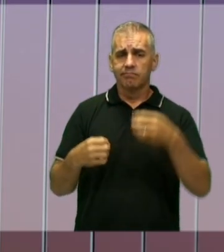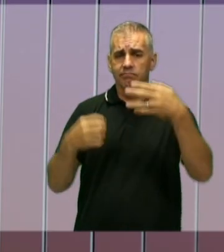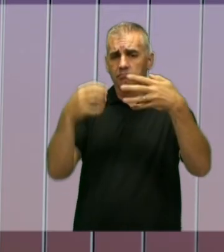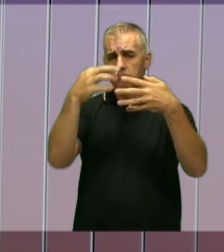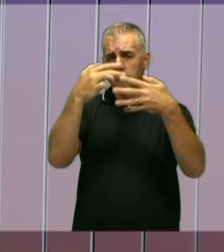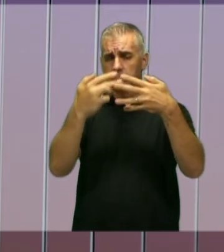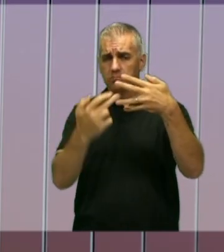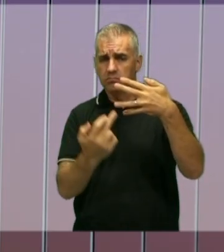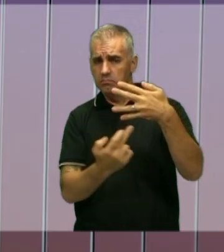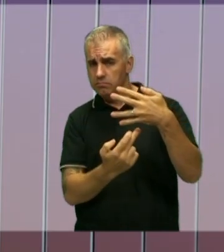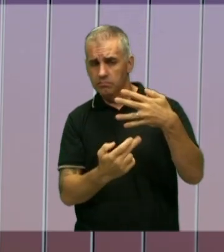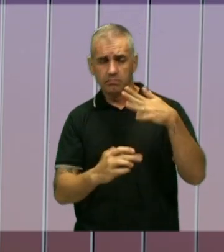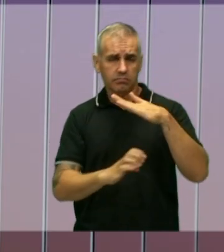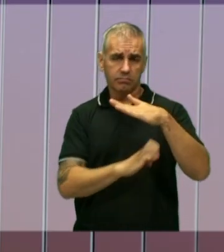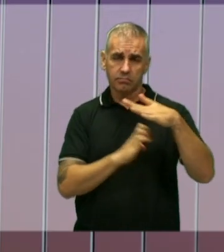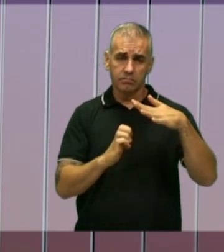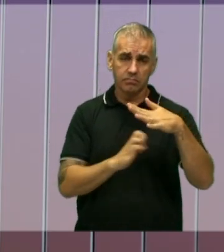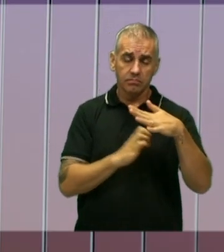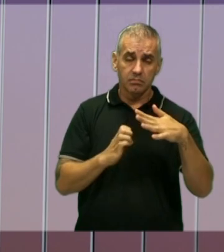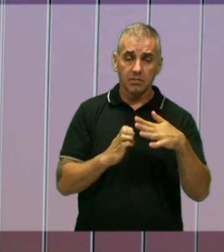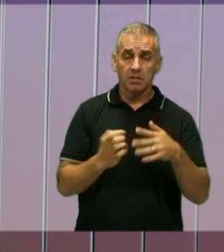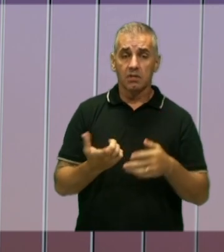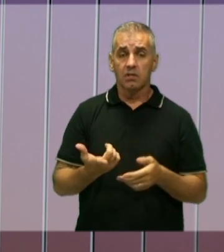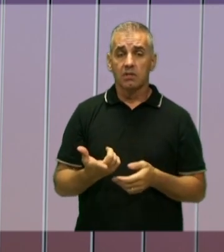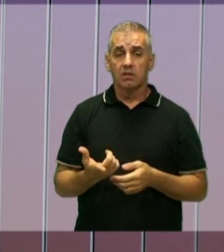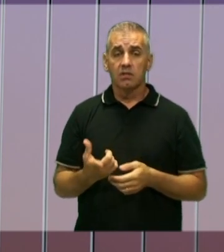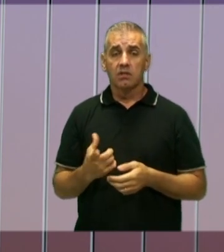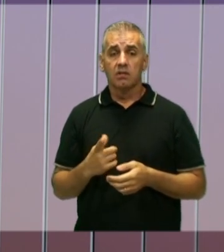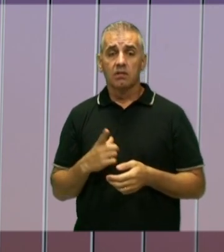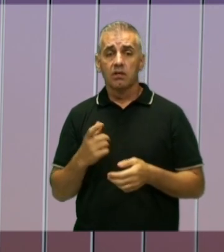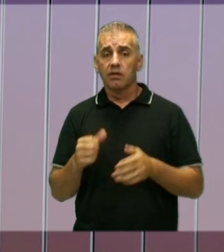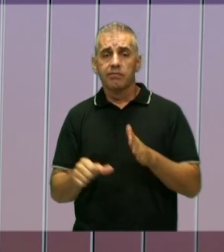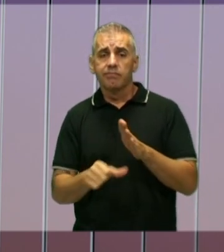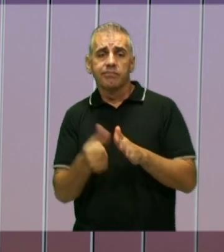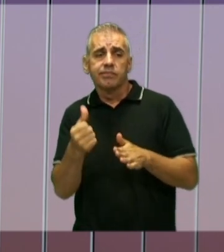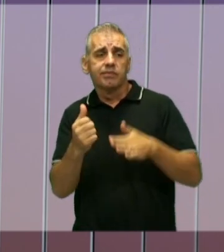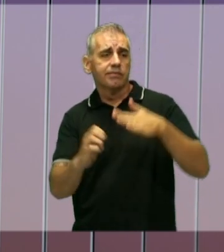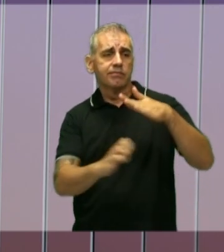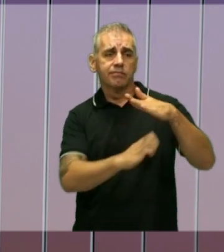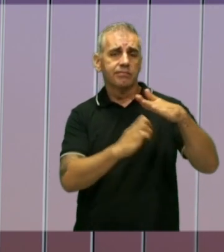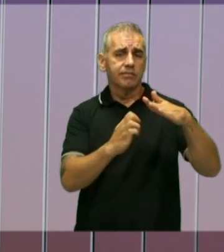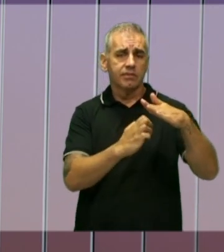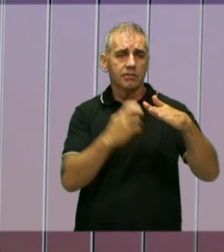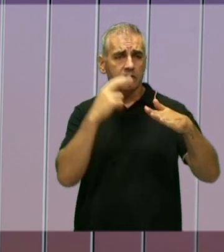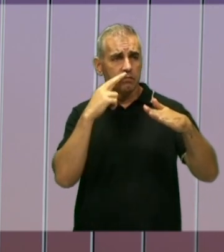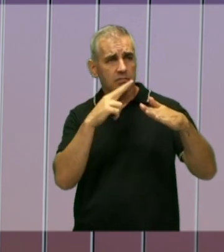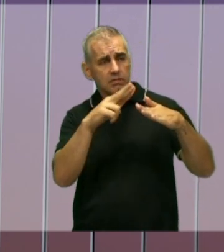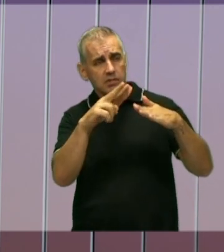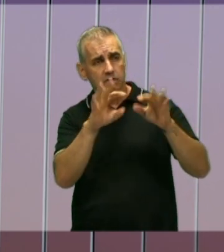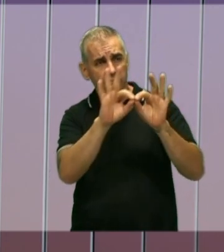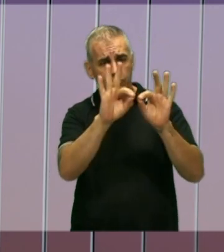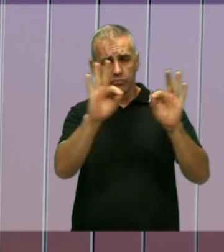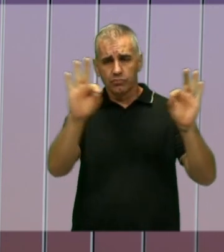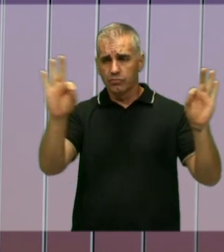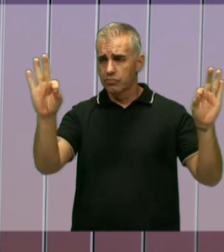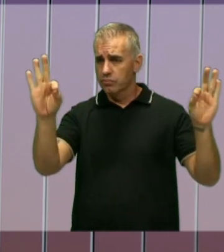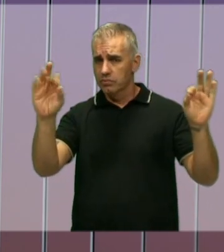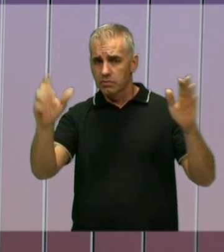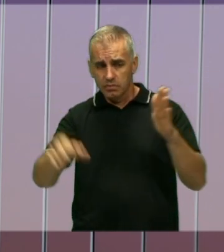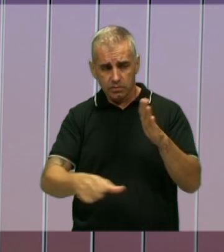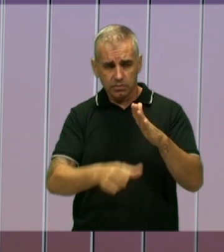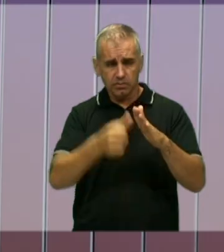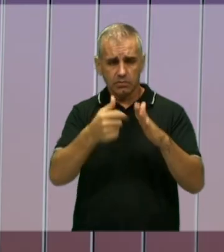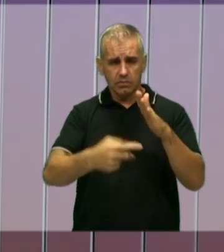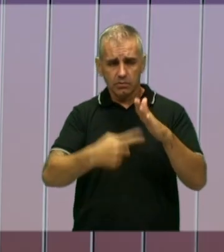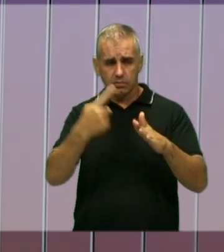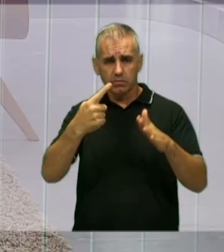aqui para não fazer merchan, né? Mas entra a primeira empresa, daí ela passa um fio de internet. Daí a segunda empresa vem na